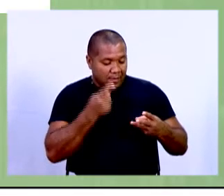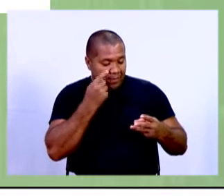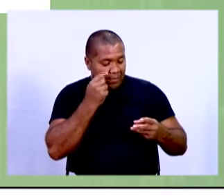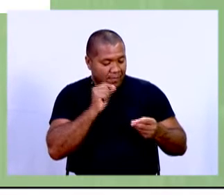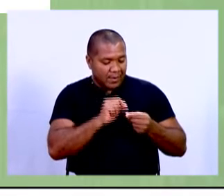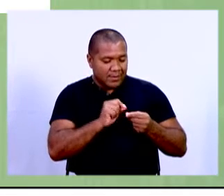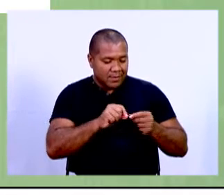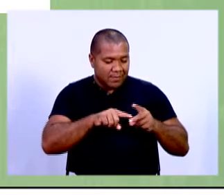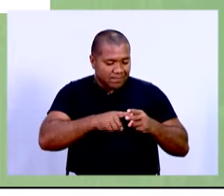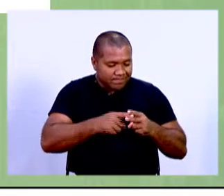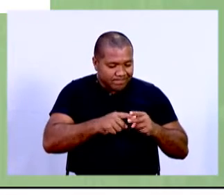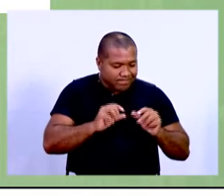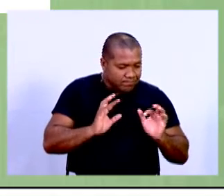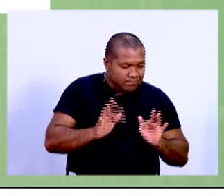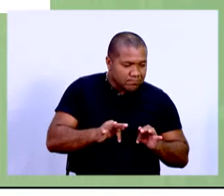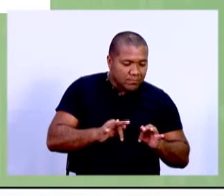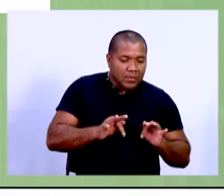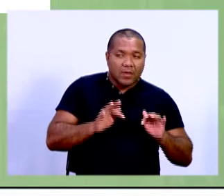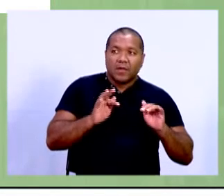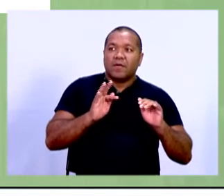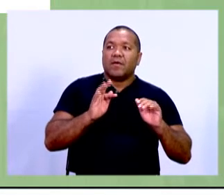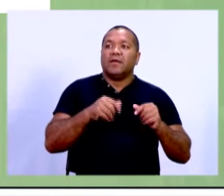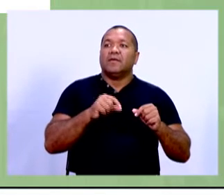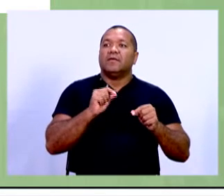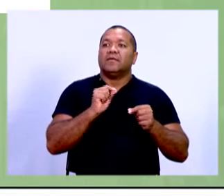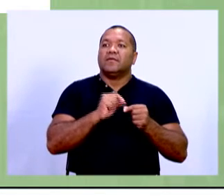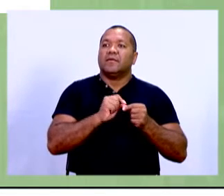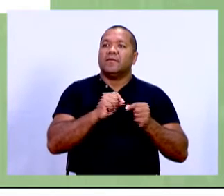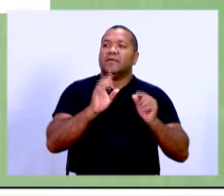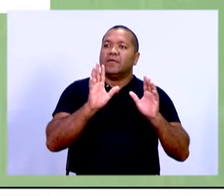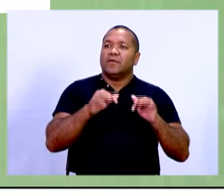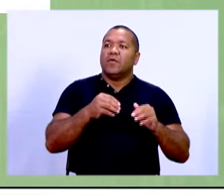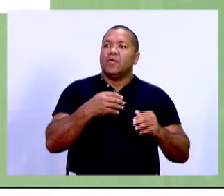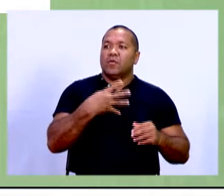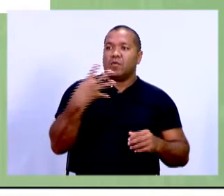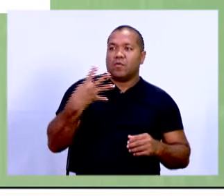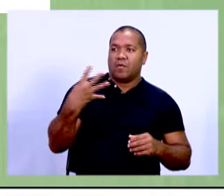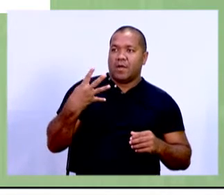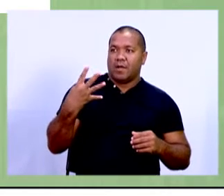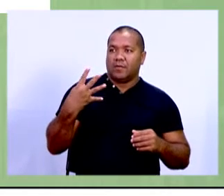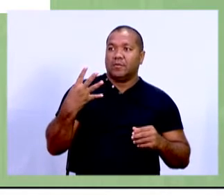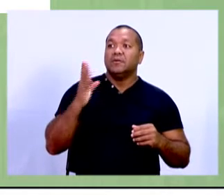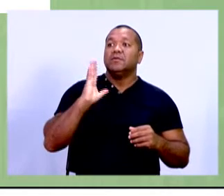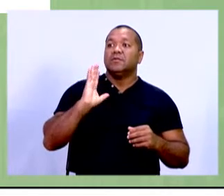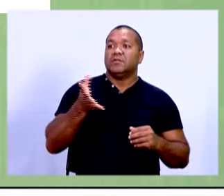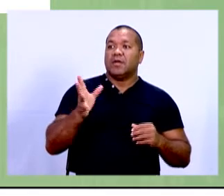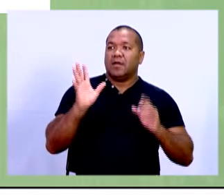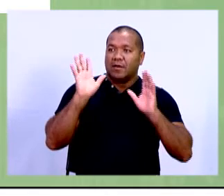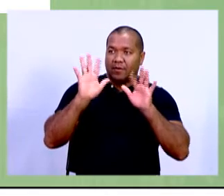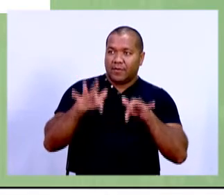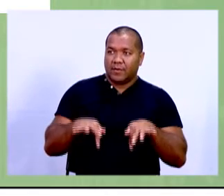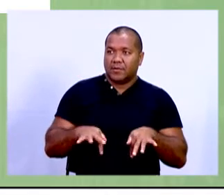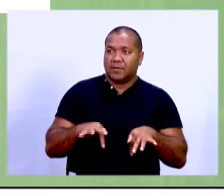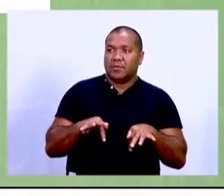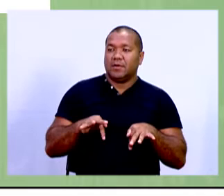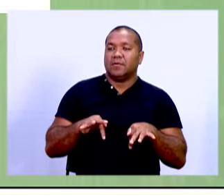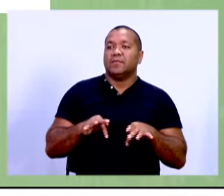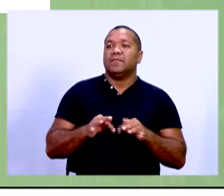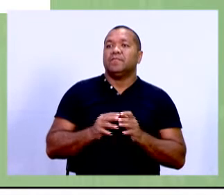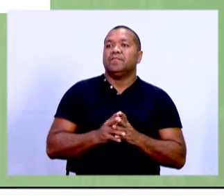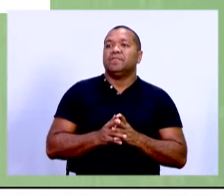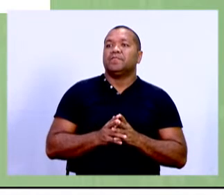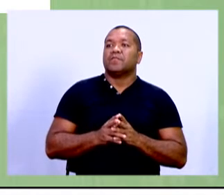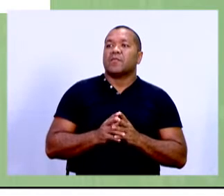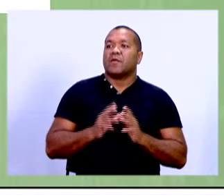consertar e vai dar a operação como realizada. No 4º e último, já é o fechamento. Vai terminar